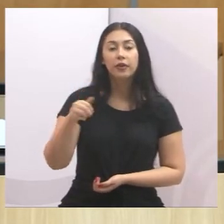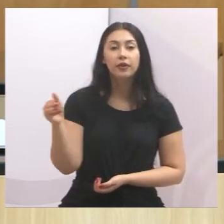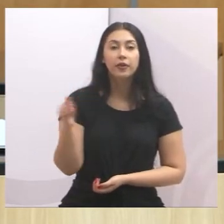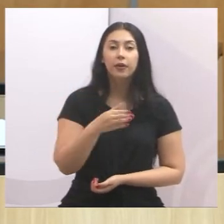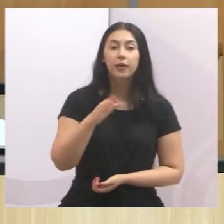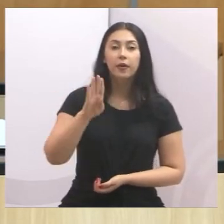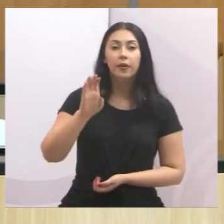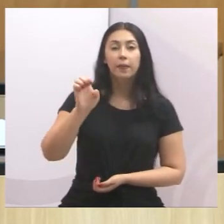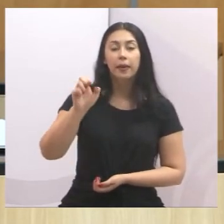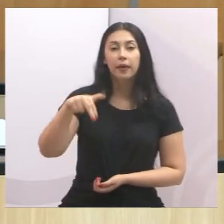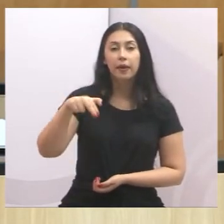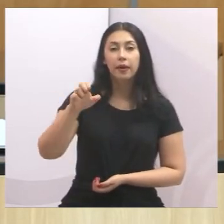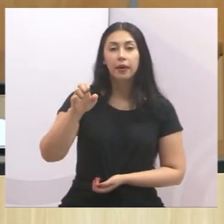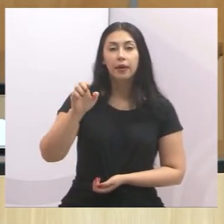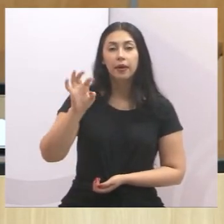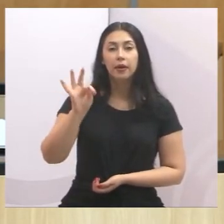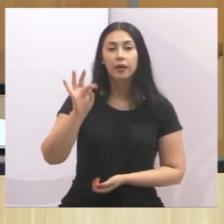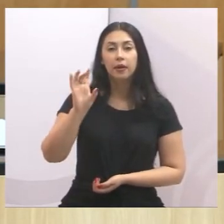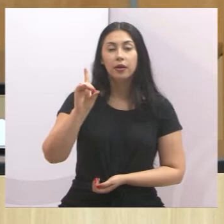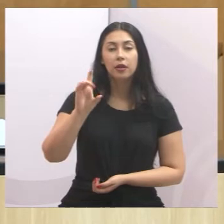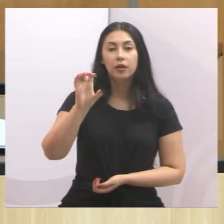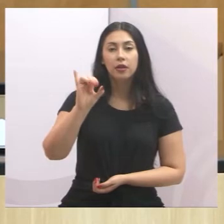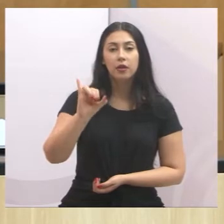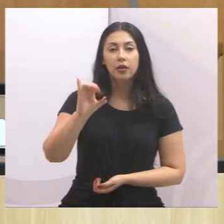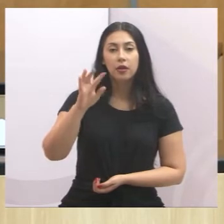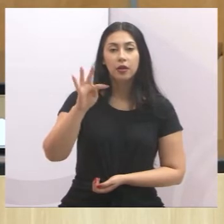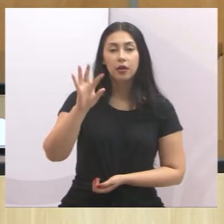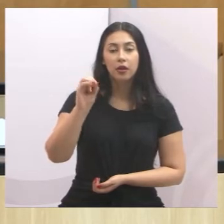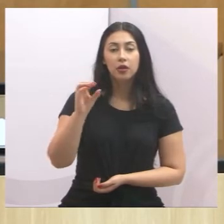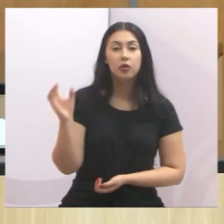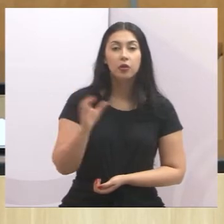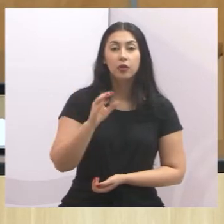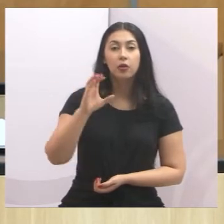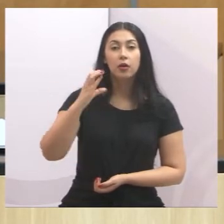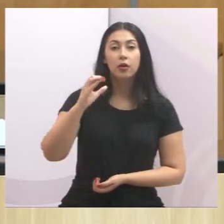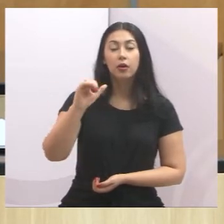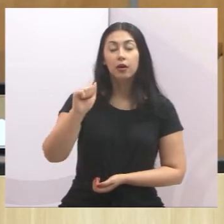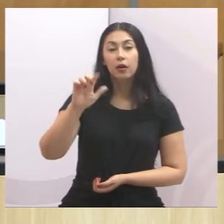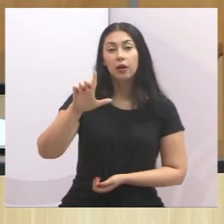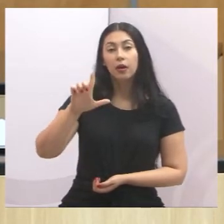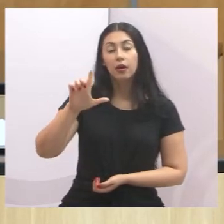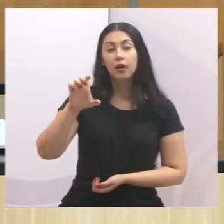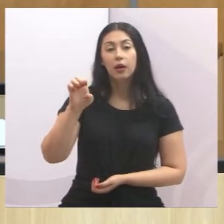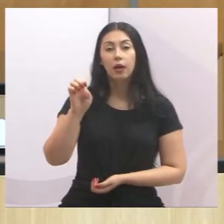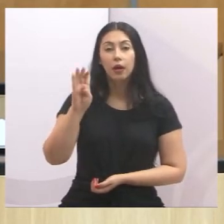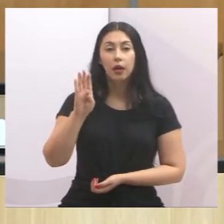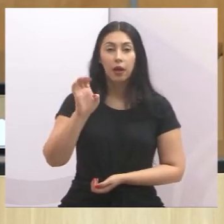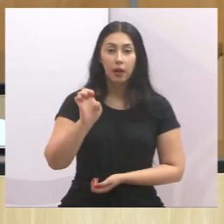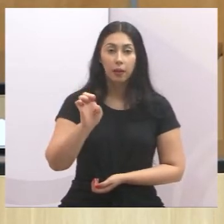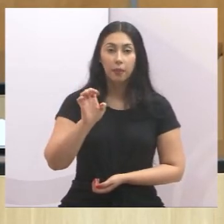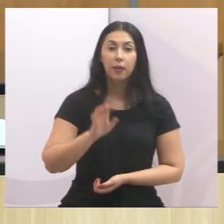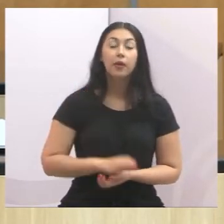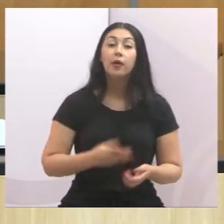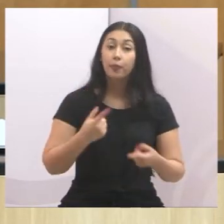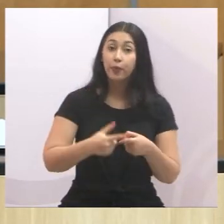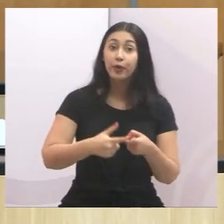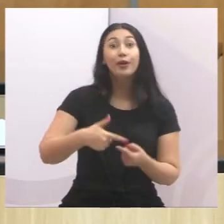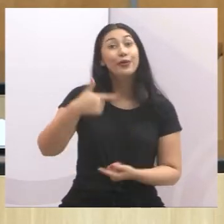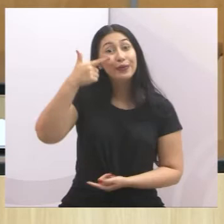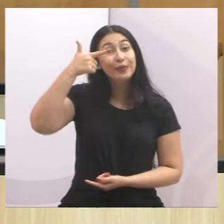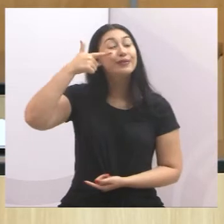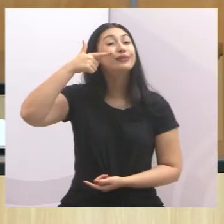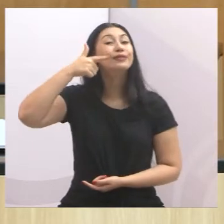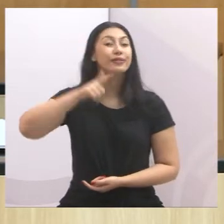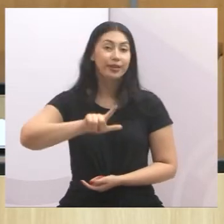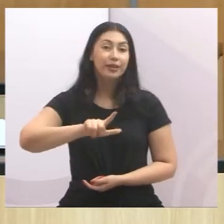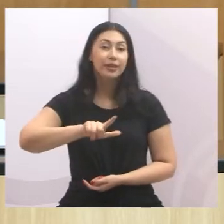Mariano de Moraes, bairros Bela Vista 1 e 2, e Caleb Dias, Conjunto 22 de Abril, pela conquista da